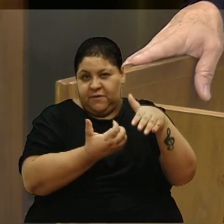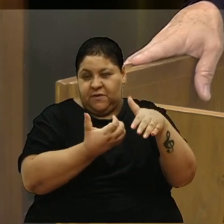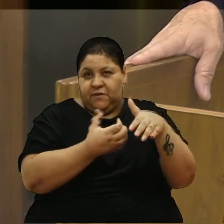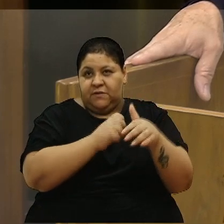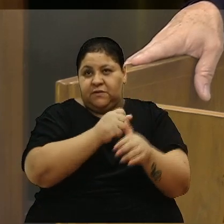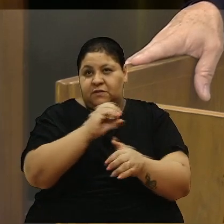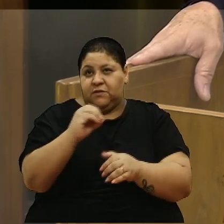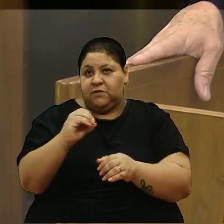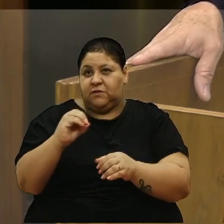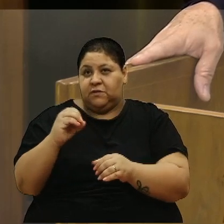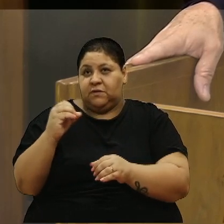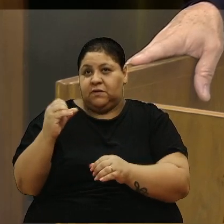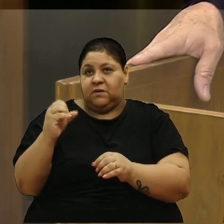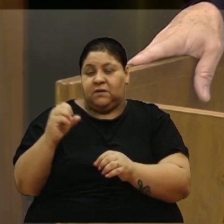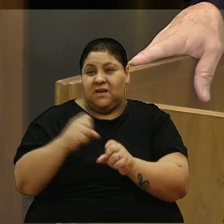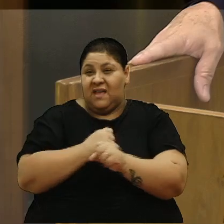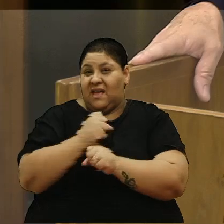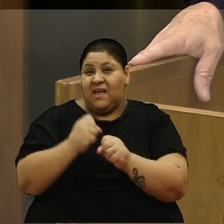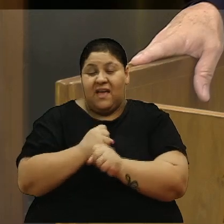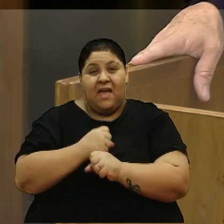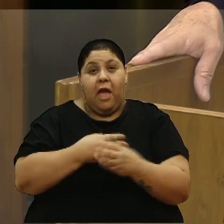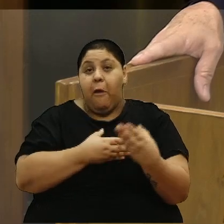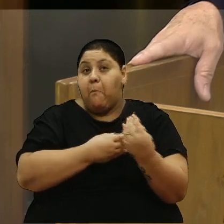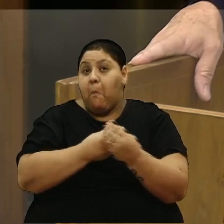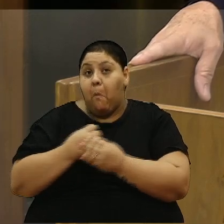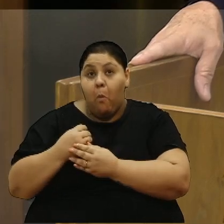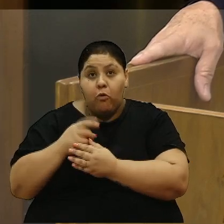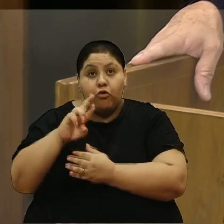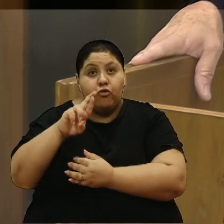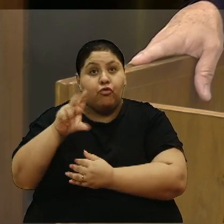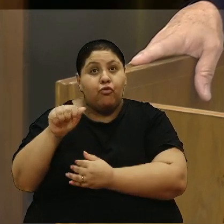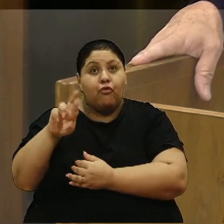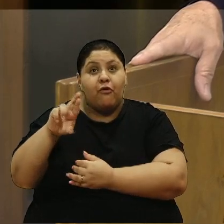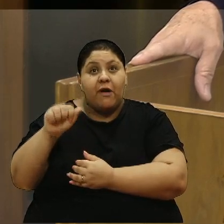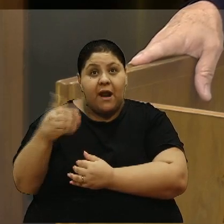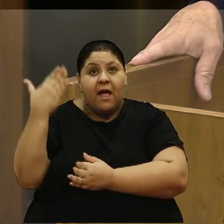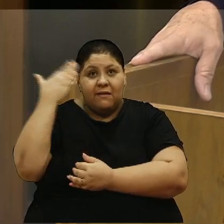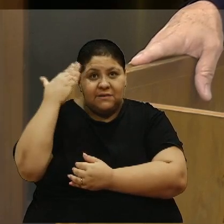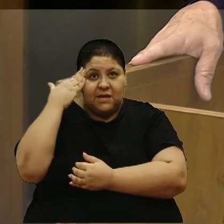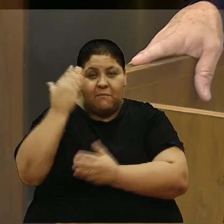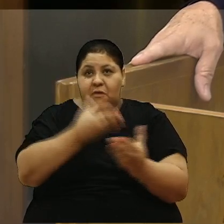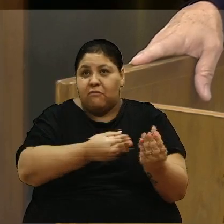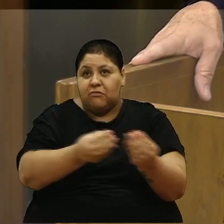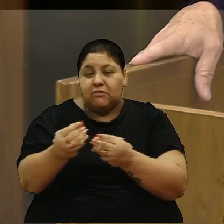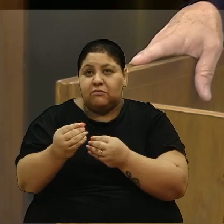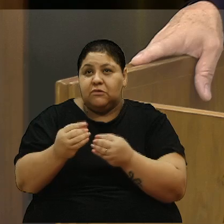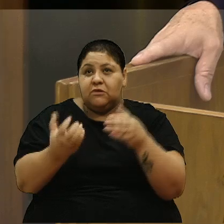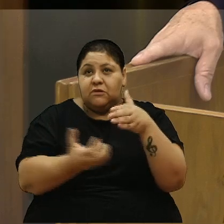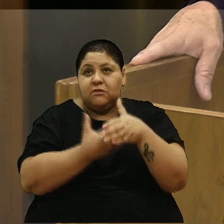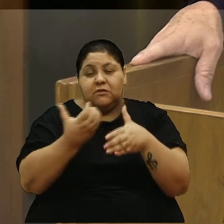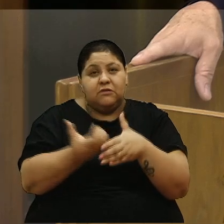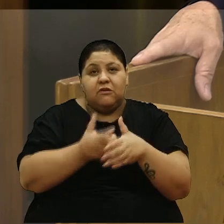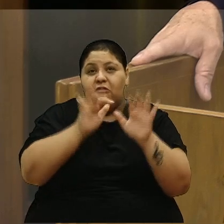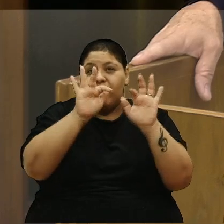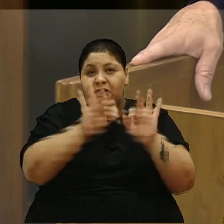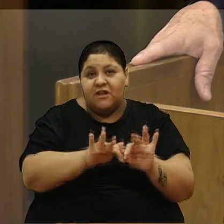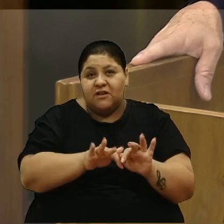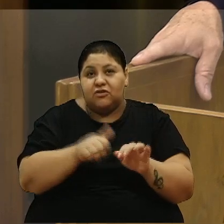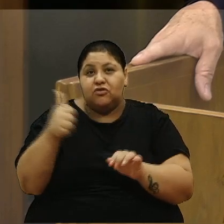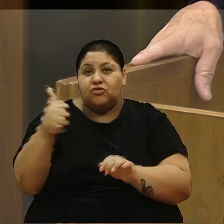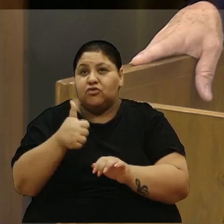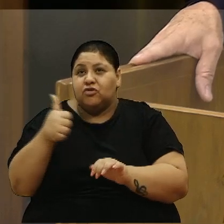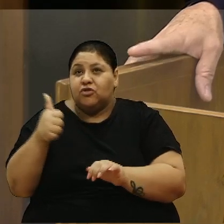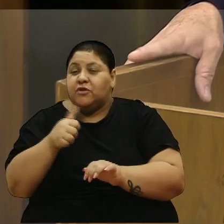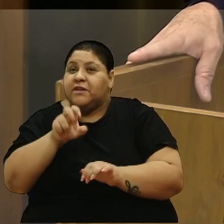anos, que é raríssimo, não é raro, é raríssimo. Nós sabemos que a maioria das empresas sucumbe nos primeiros 5